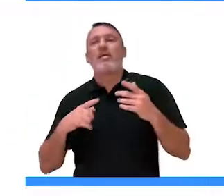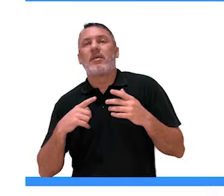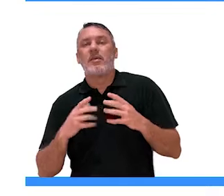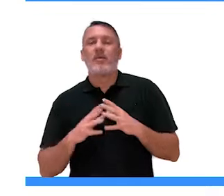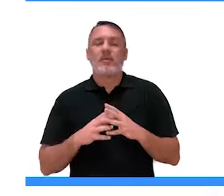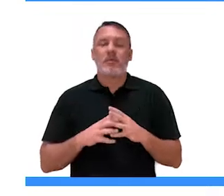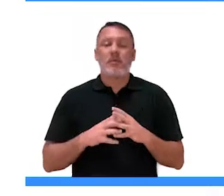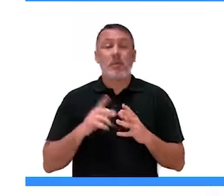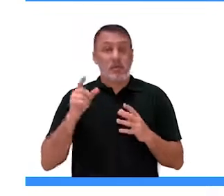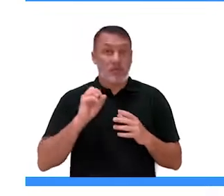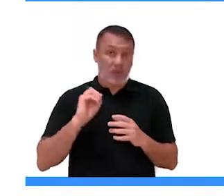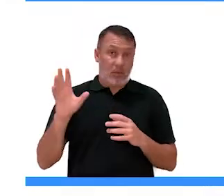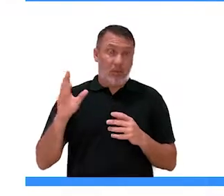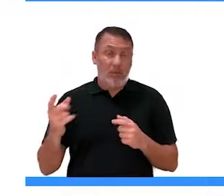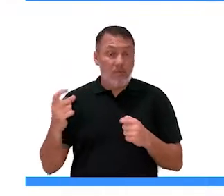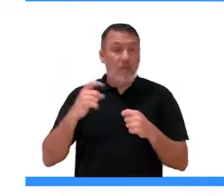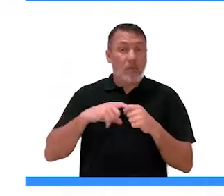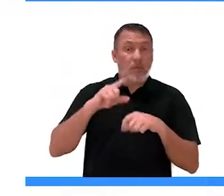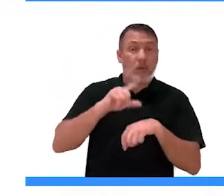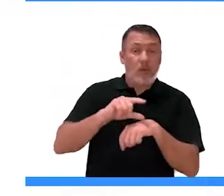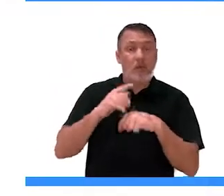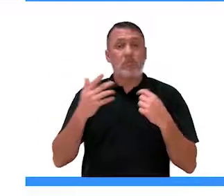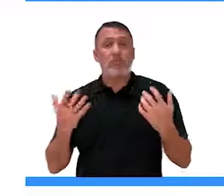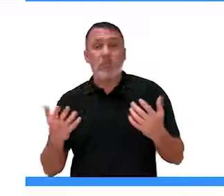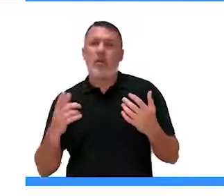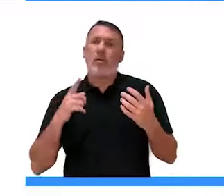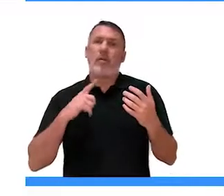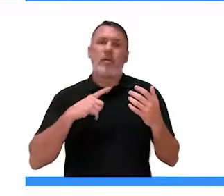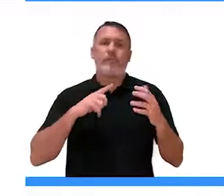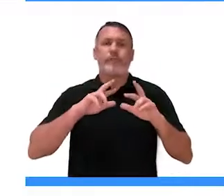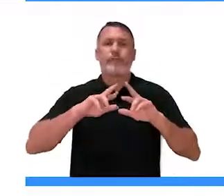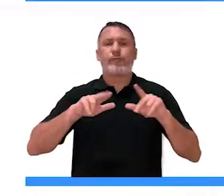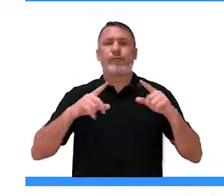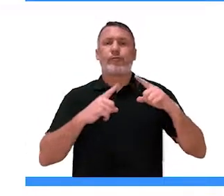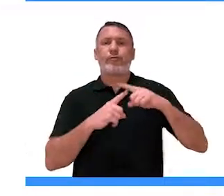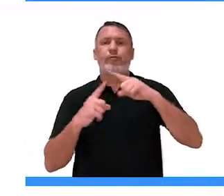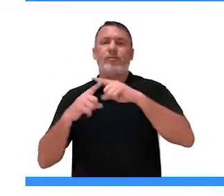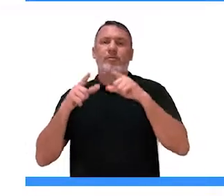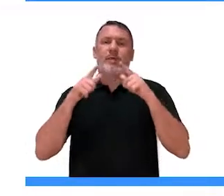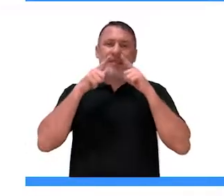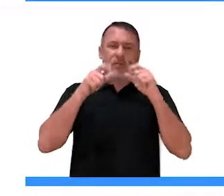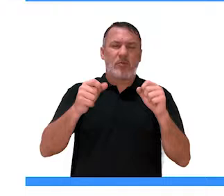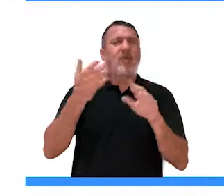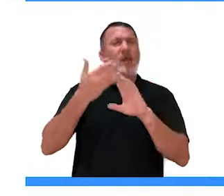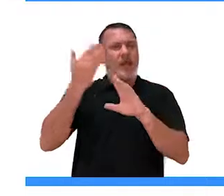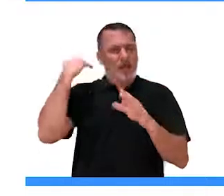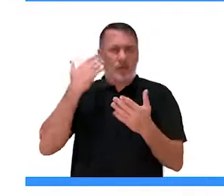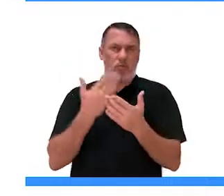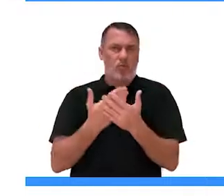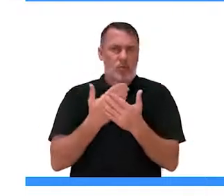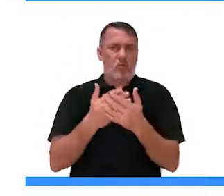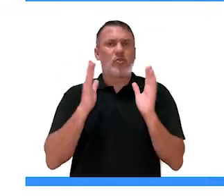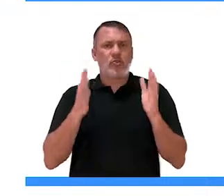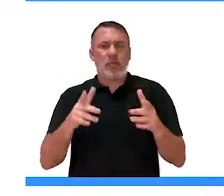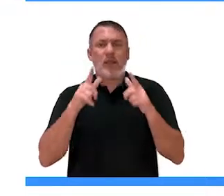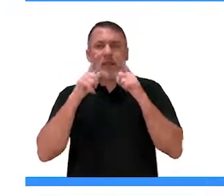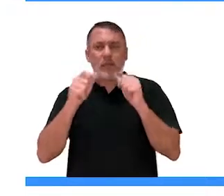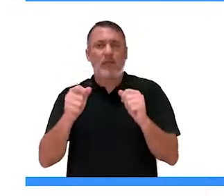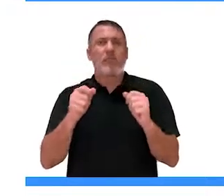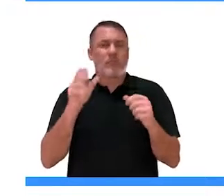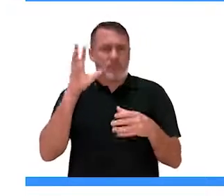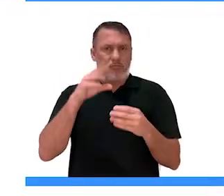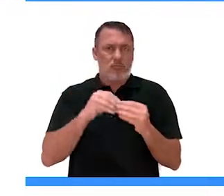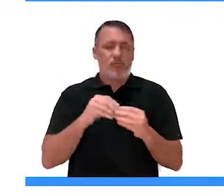ela volta? Ah, ela saiu? Que horas ela volta? Ou seja, é uma variedade linguística. Já vimos, temos aula sobre variedade